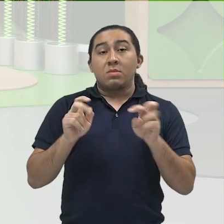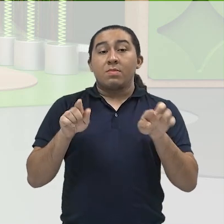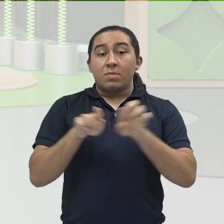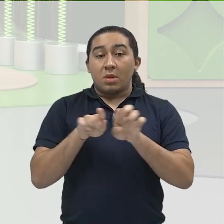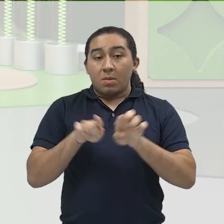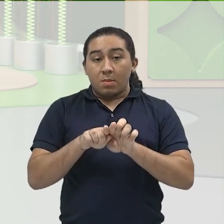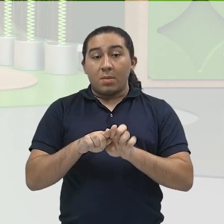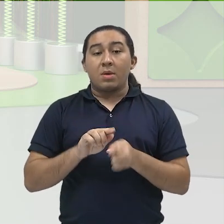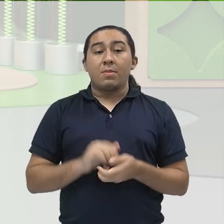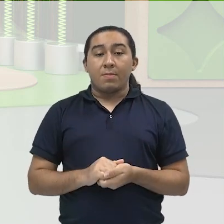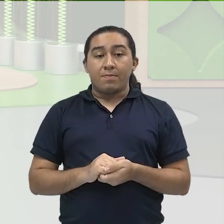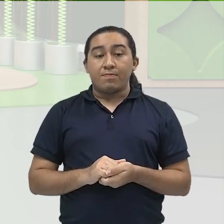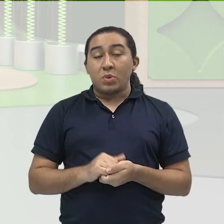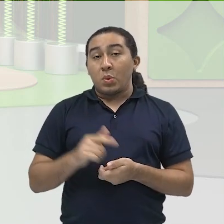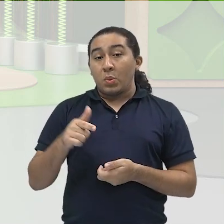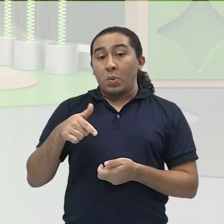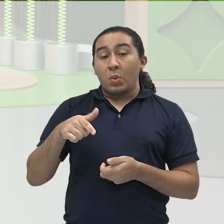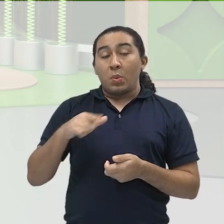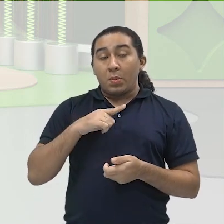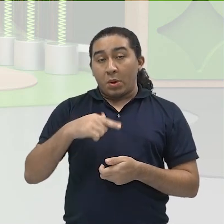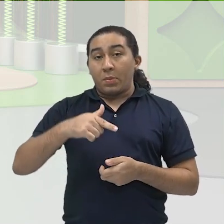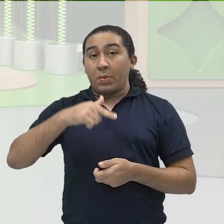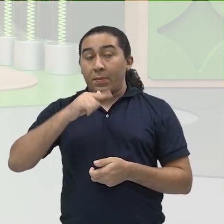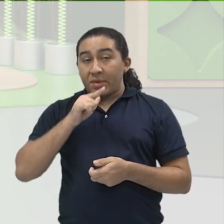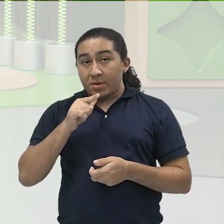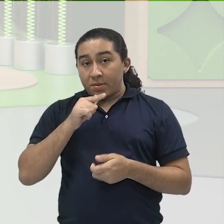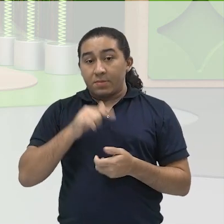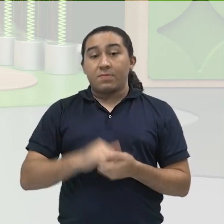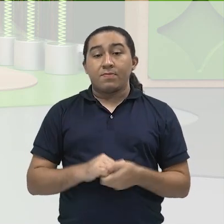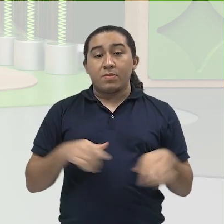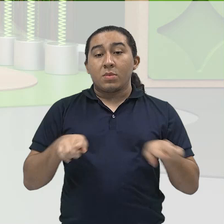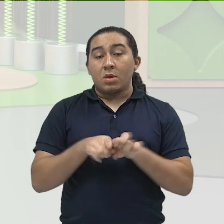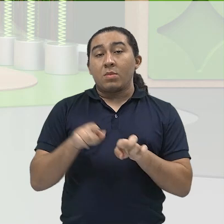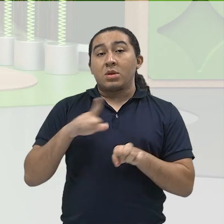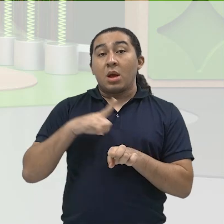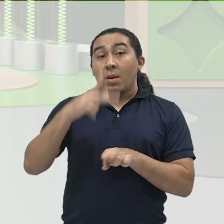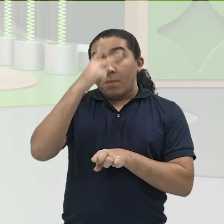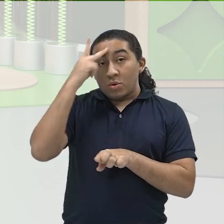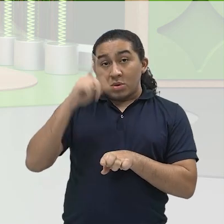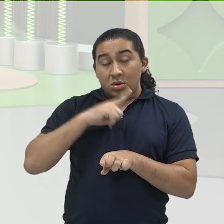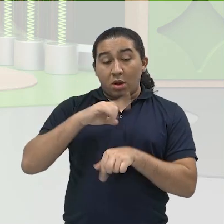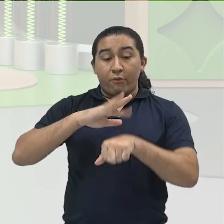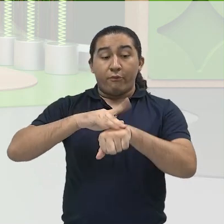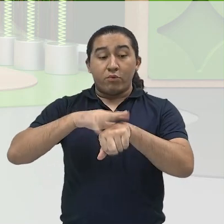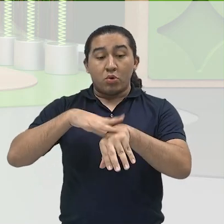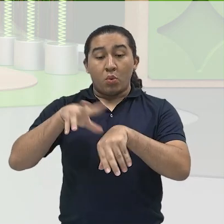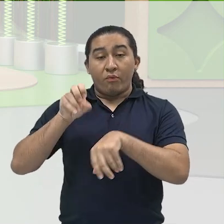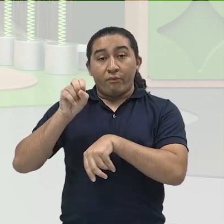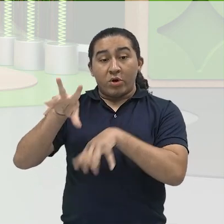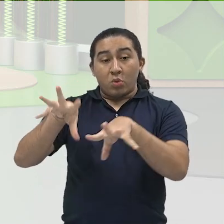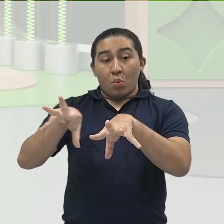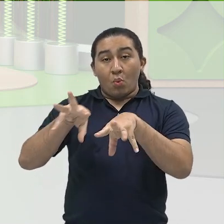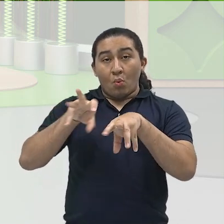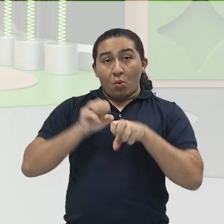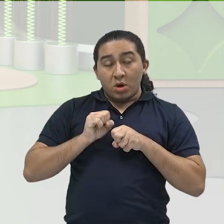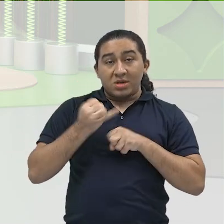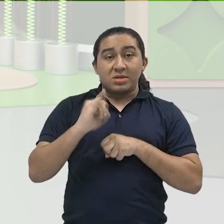que vai acontecer? A pessoa ela vai se contaminar, né, com esse vírus através de uma relação